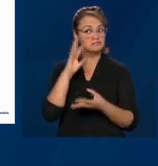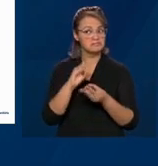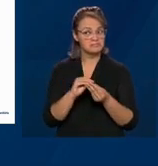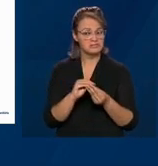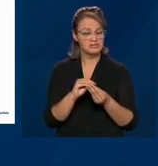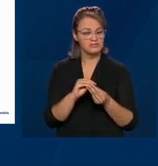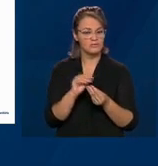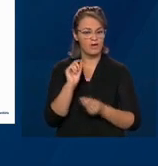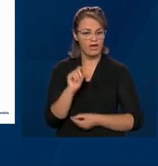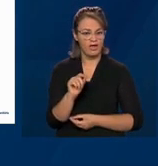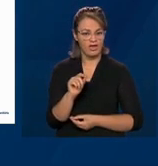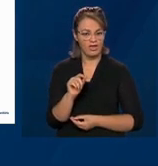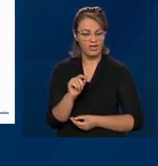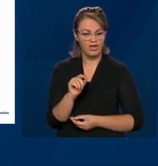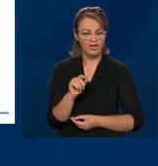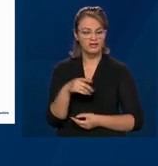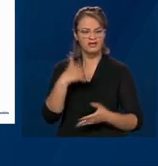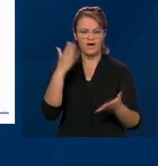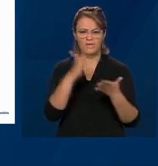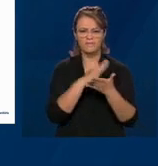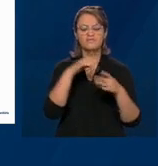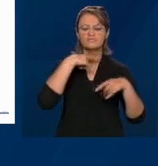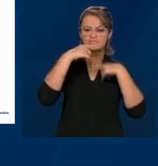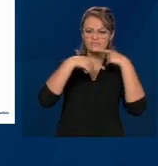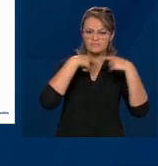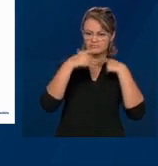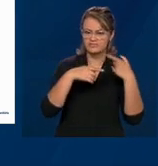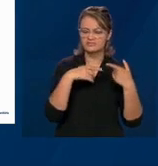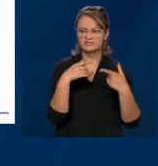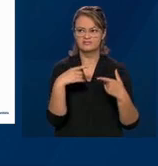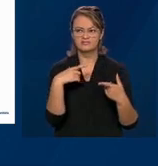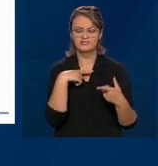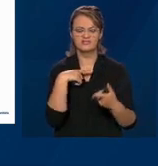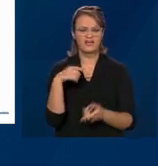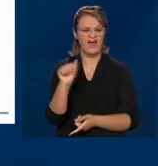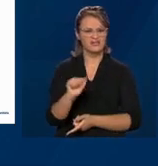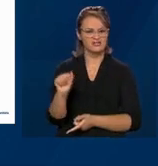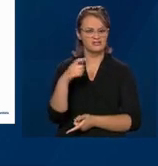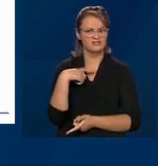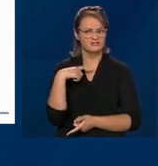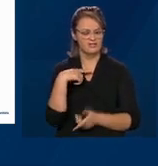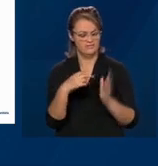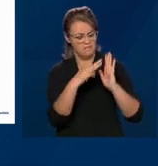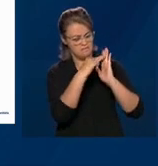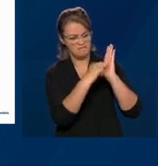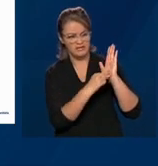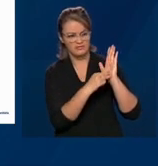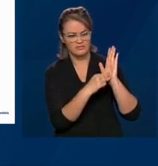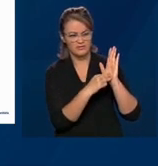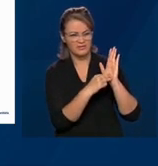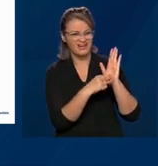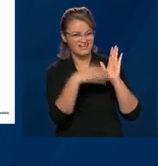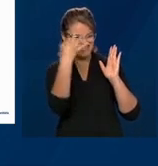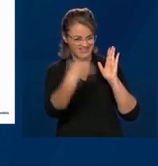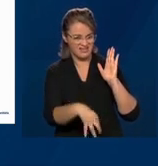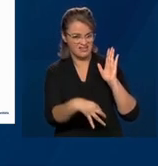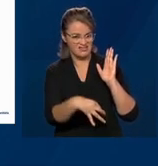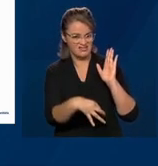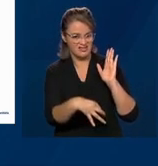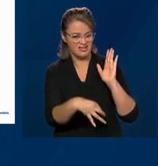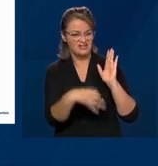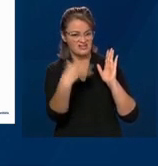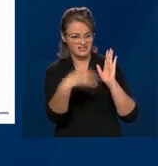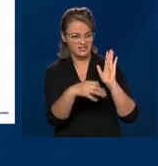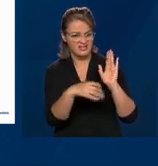questão de dúvida que a agência reguladora teve de que se esses métodos iriam mesmo garantir